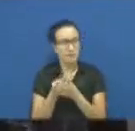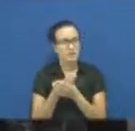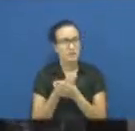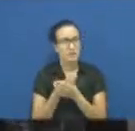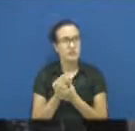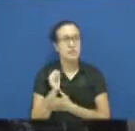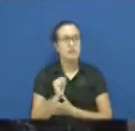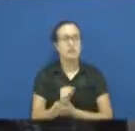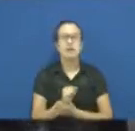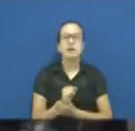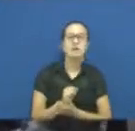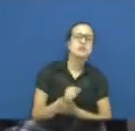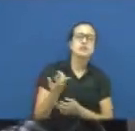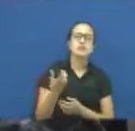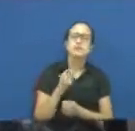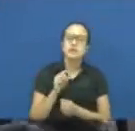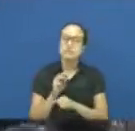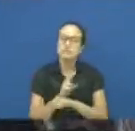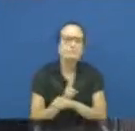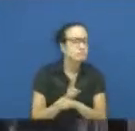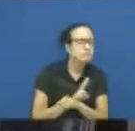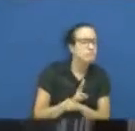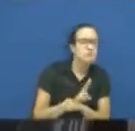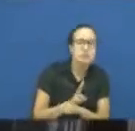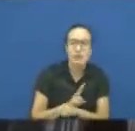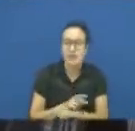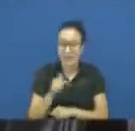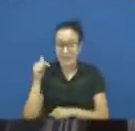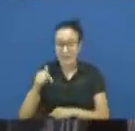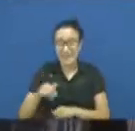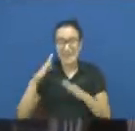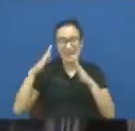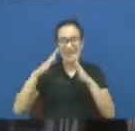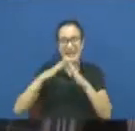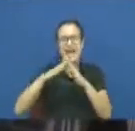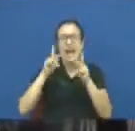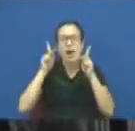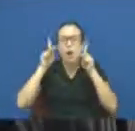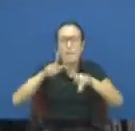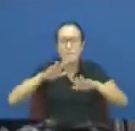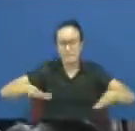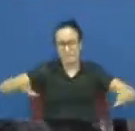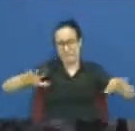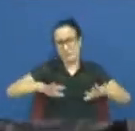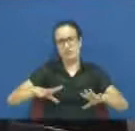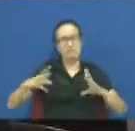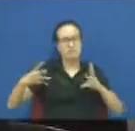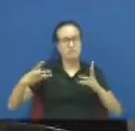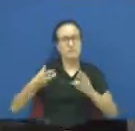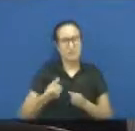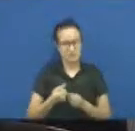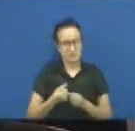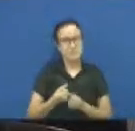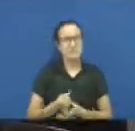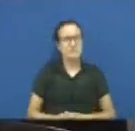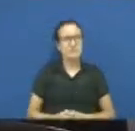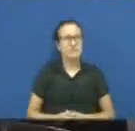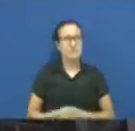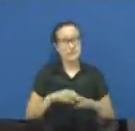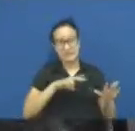função fiscalizadora. Aqui é a Casa do Povo. Aqui, semana passada, por exemplo, tinha